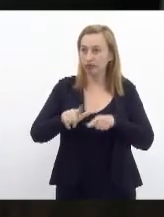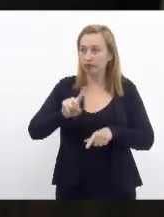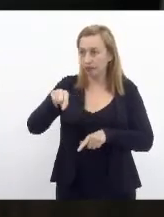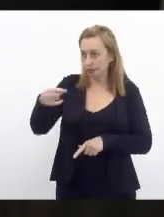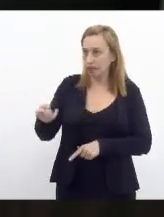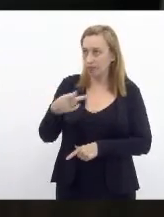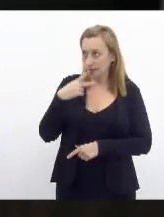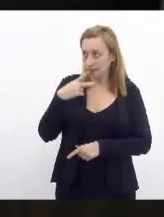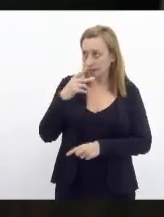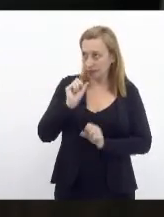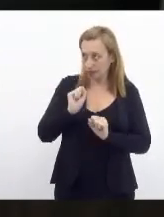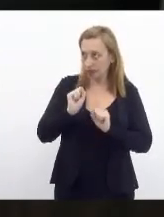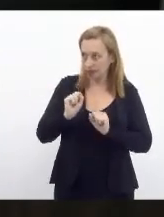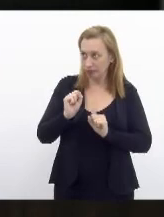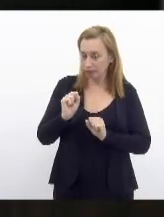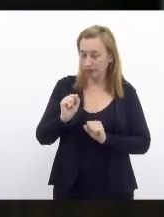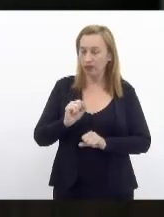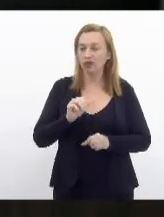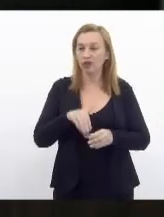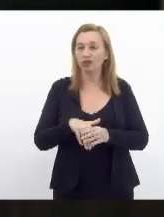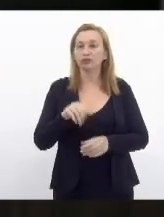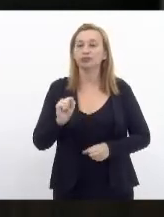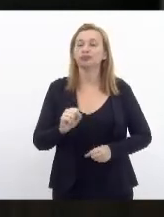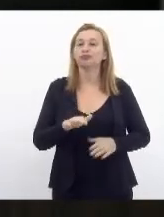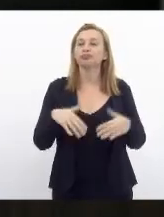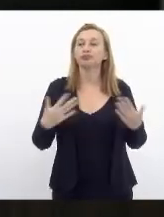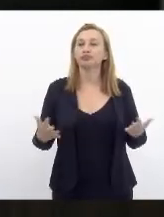Excelência poderá fazer a declaração de voto. Então,